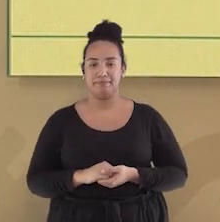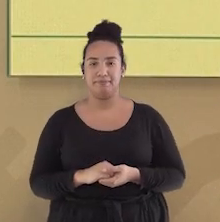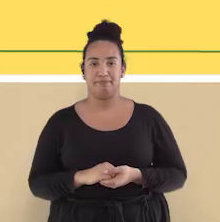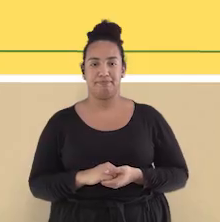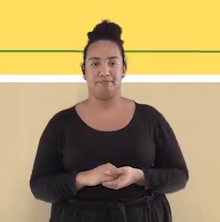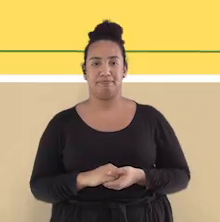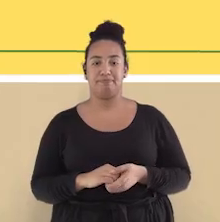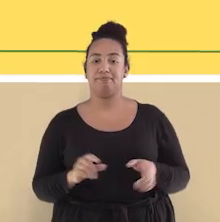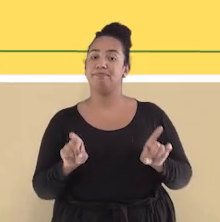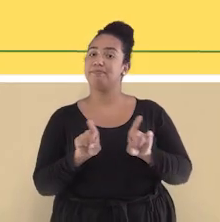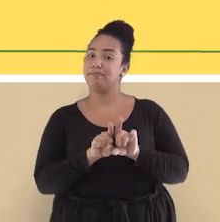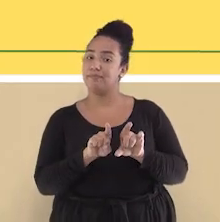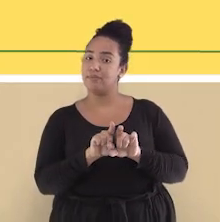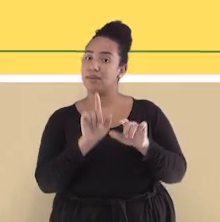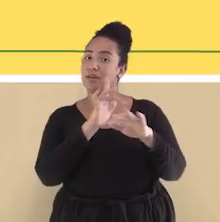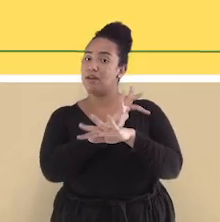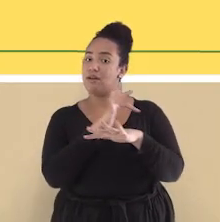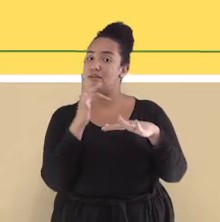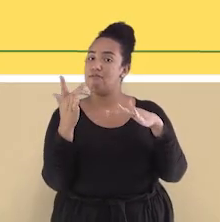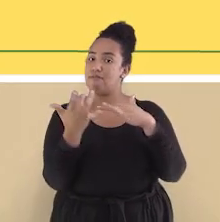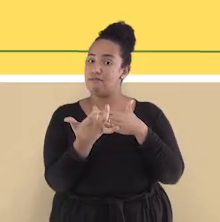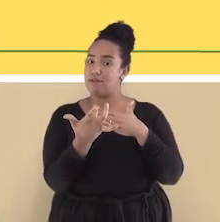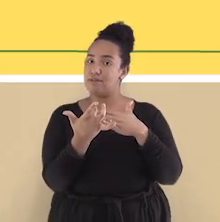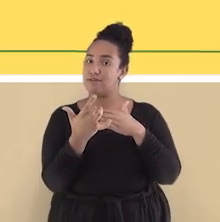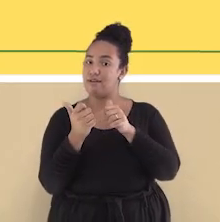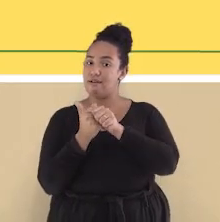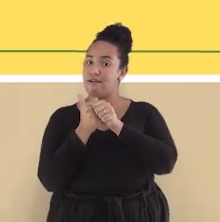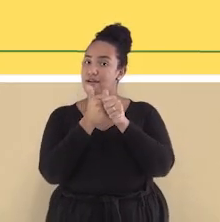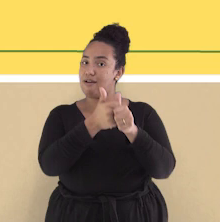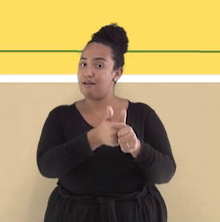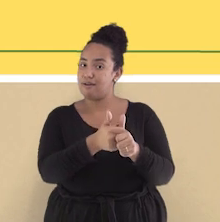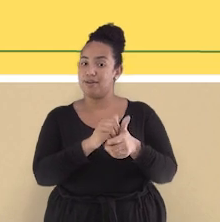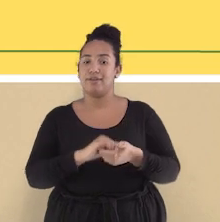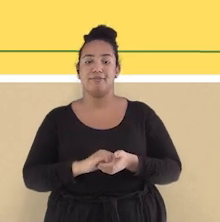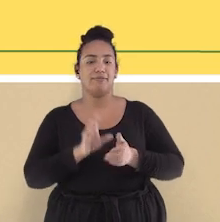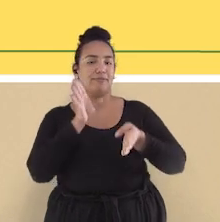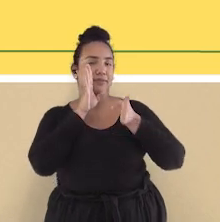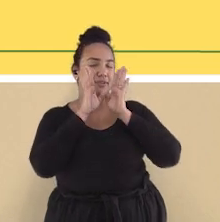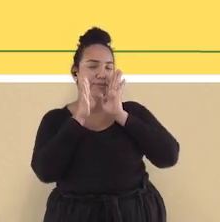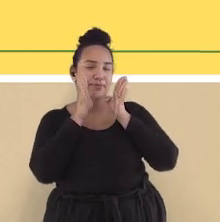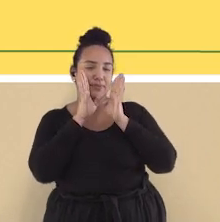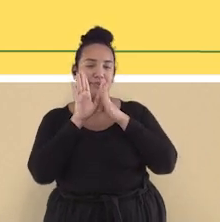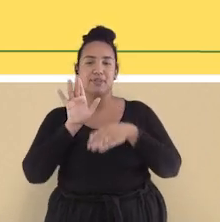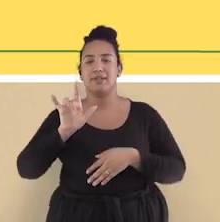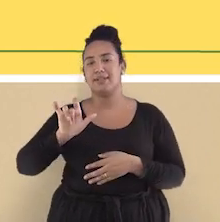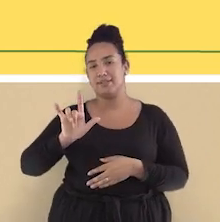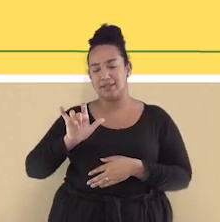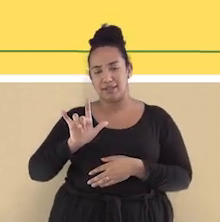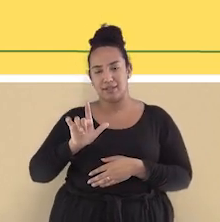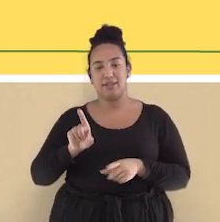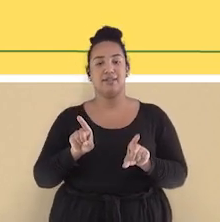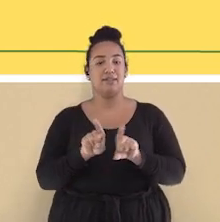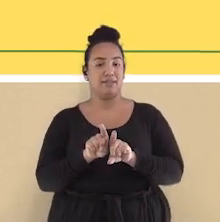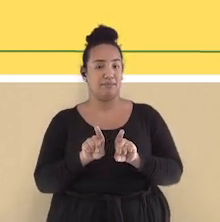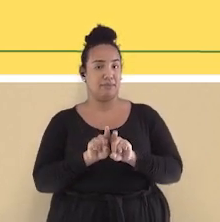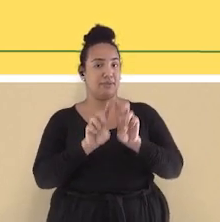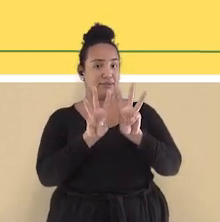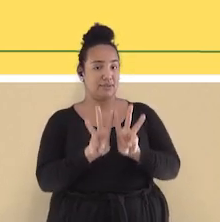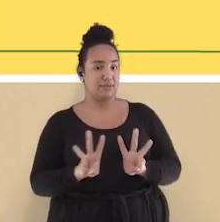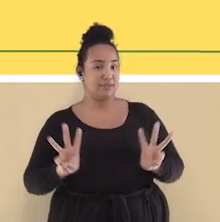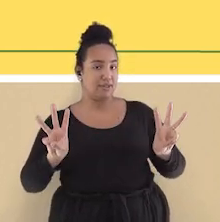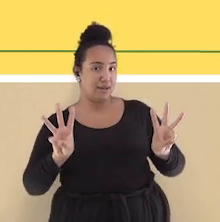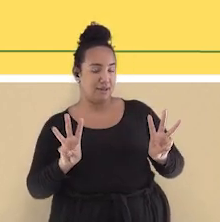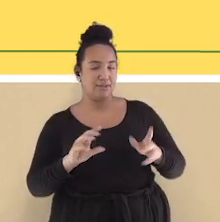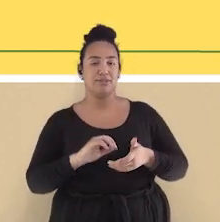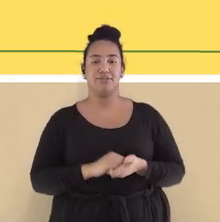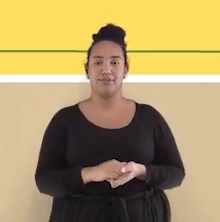996610143. Também nos acompanhe nas redes sociais, Facebook, Instagram e tem o nosso